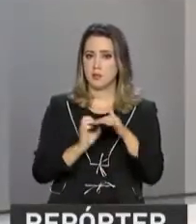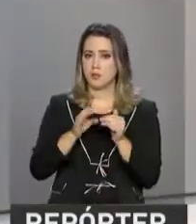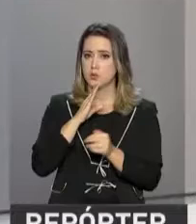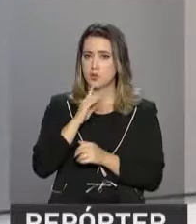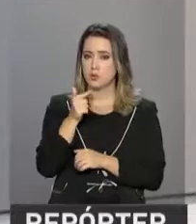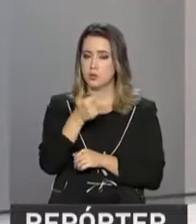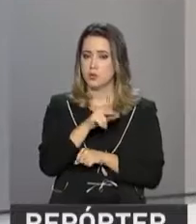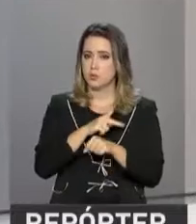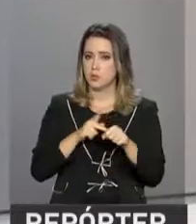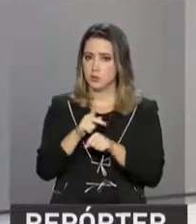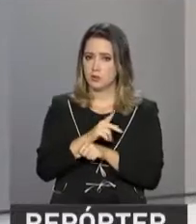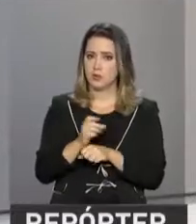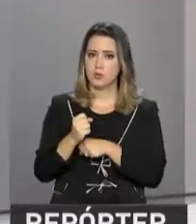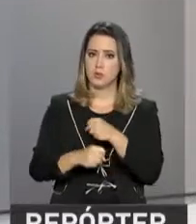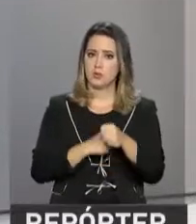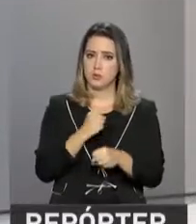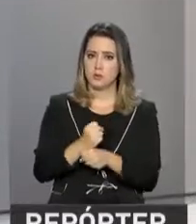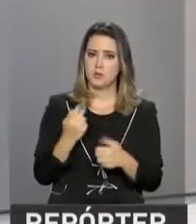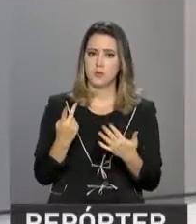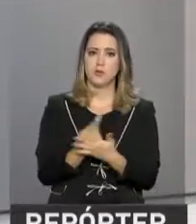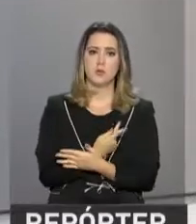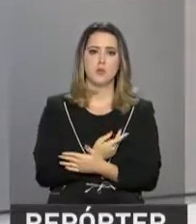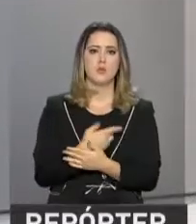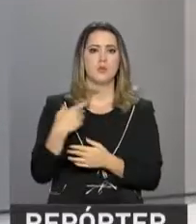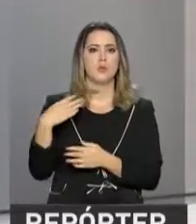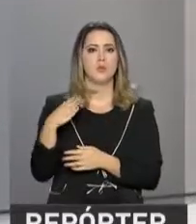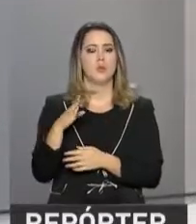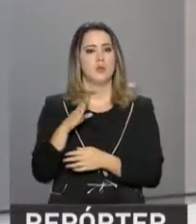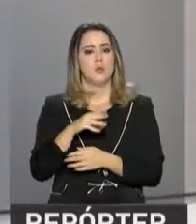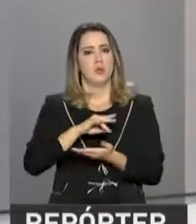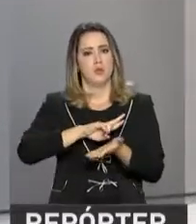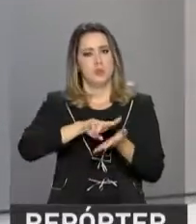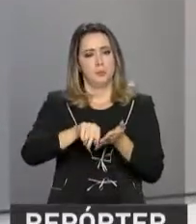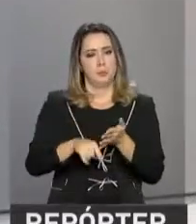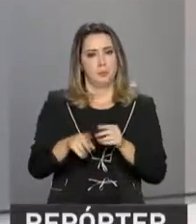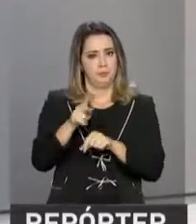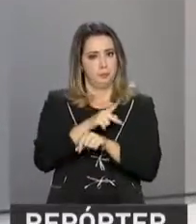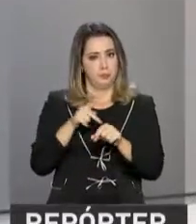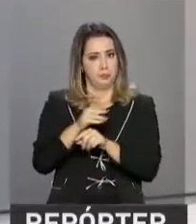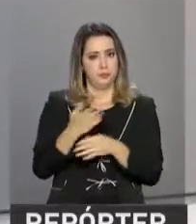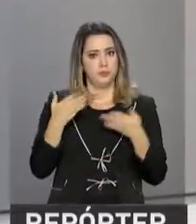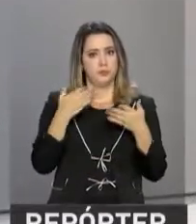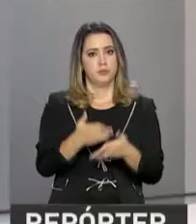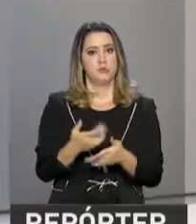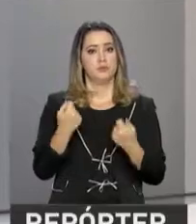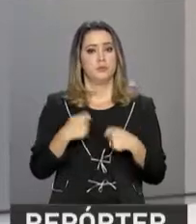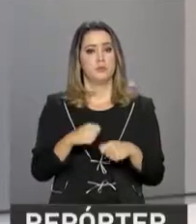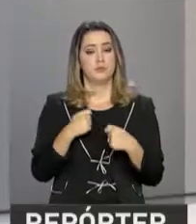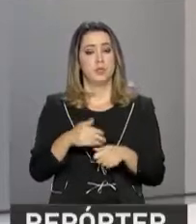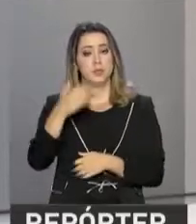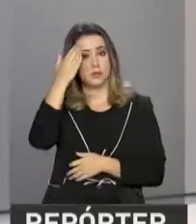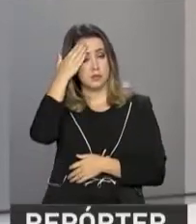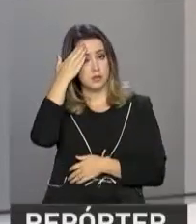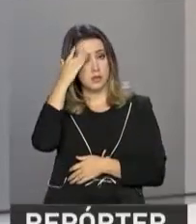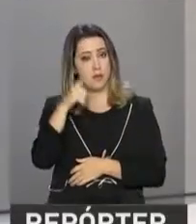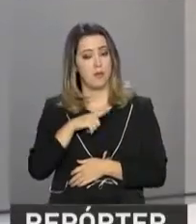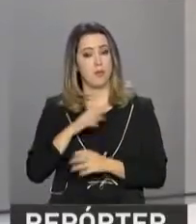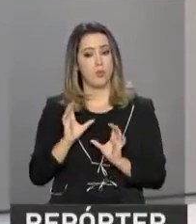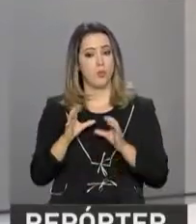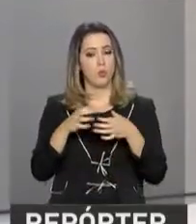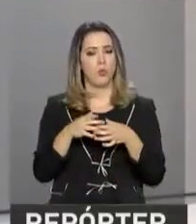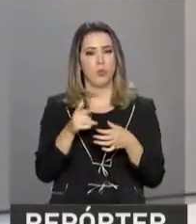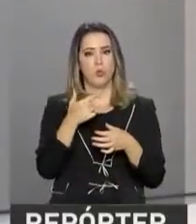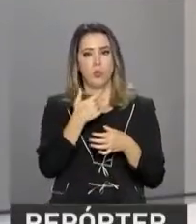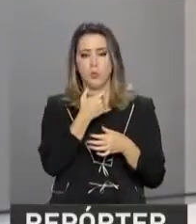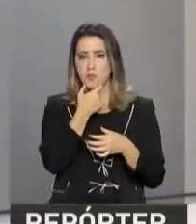mercados estrangeiros. Ano que vem serão realizadas missões em Berlim, Miami e Lisboa. Para participar, a startup precisa ter equipe